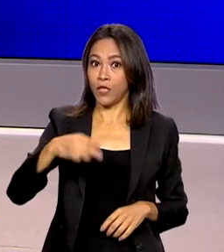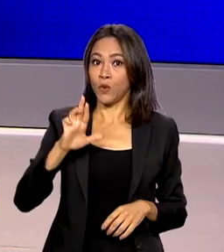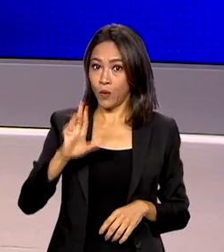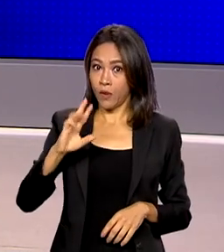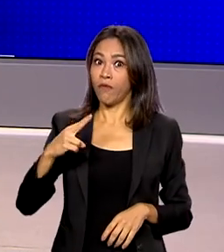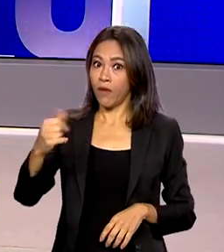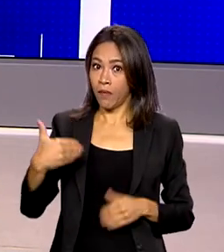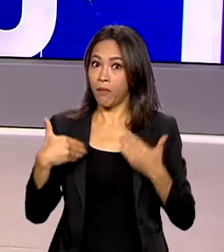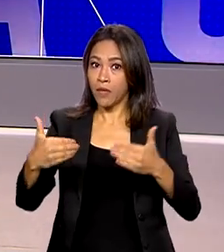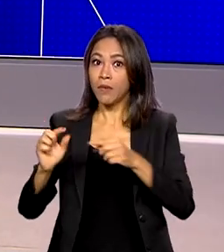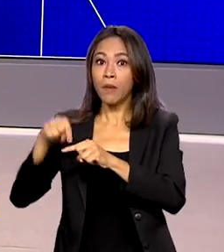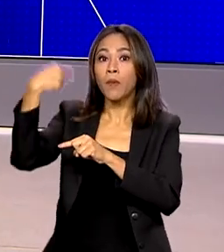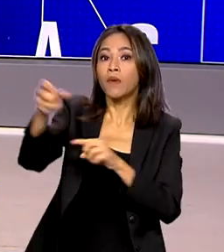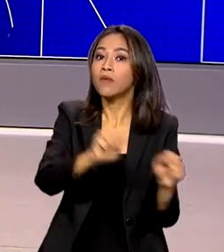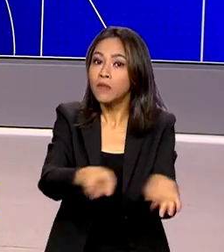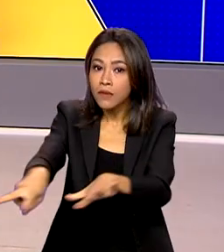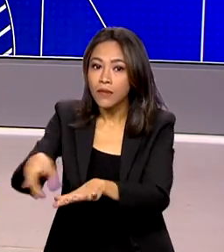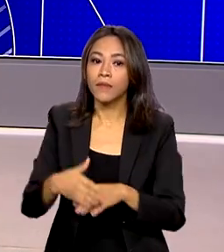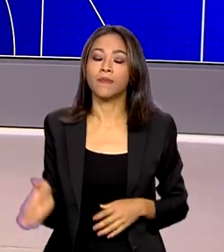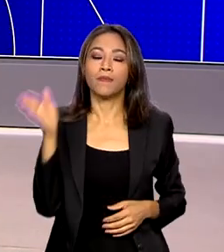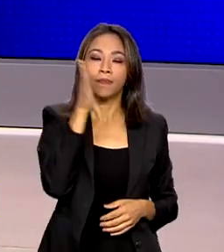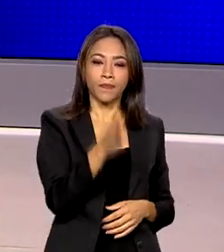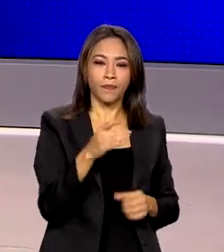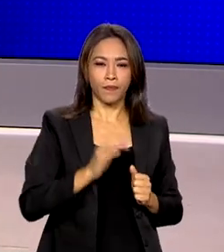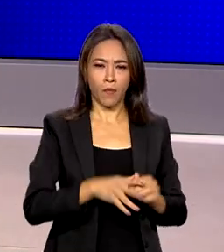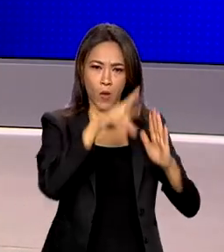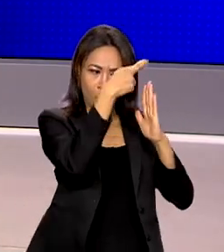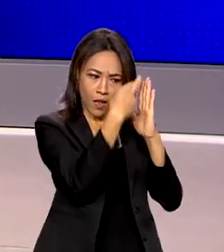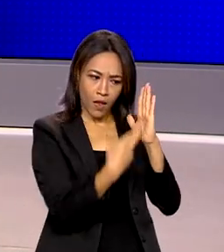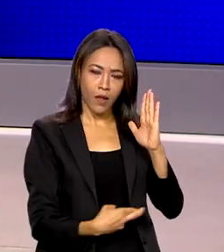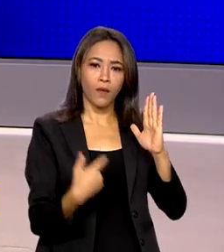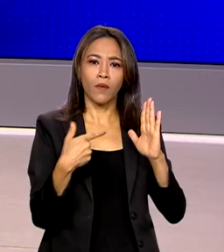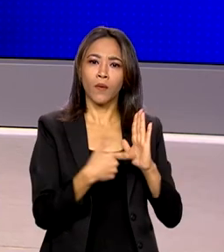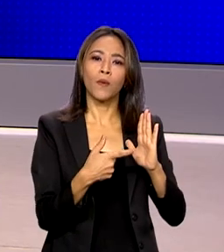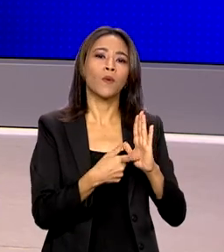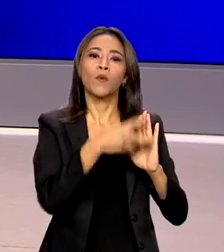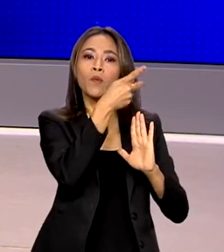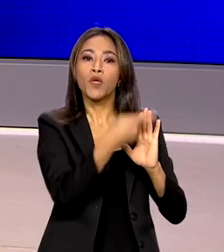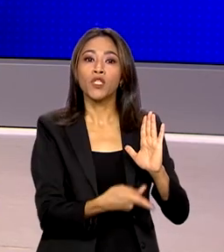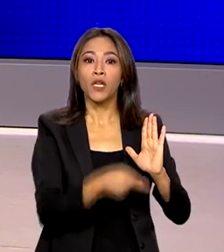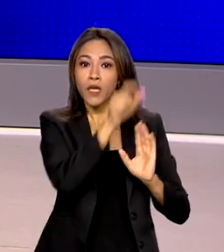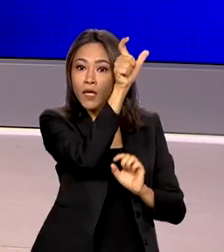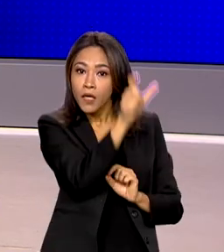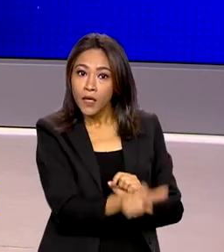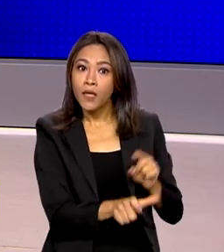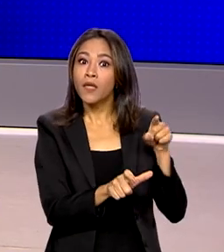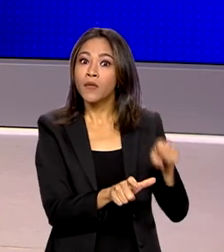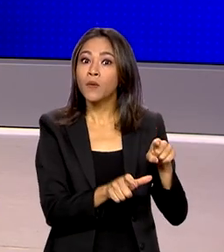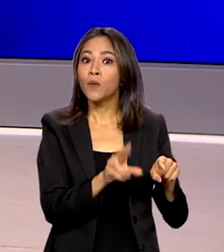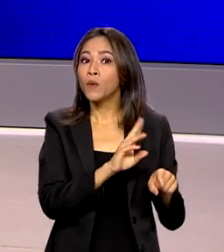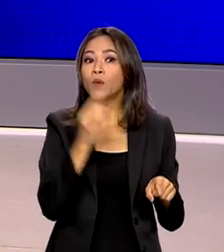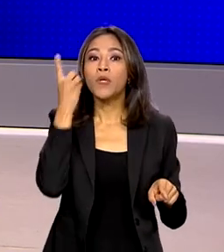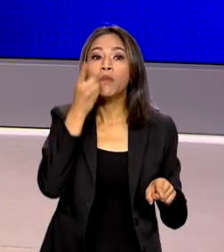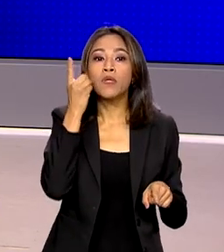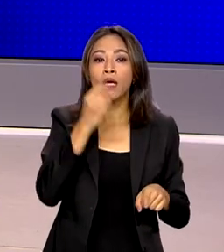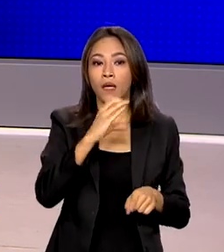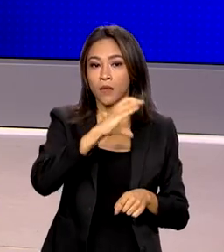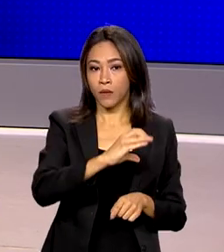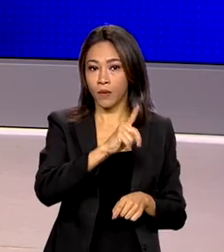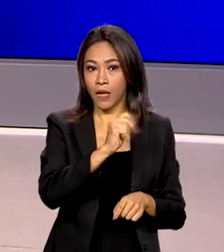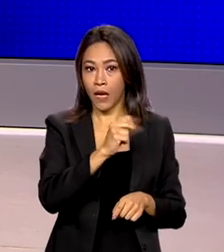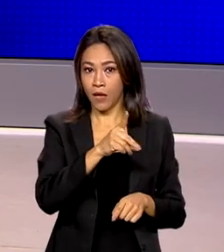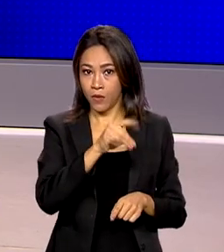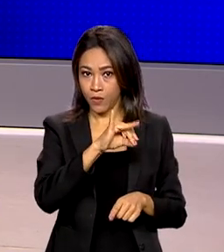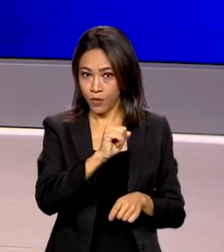o relator do projeto de lei da nova regra fiscal na Câmara Deputado Cláudio cajado se encontrou com o vice-presidente Geraldo